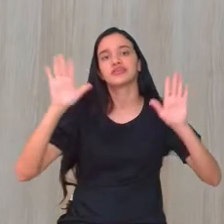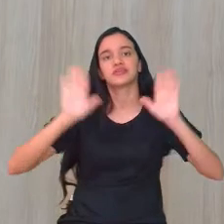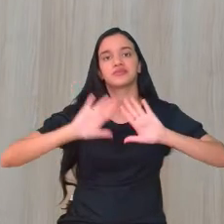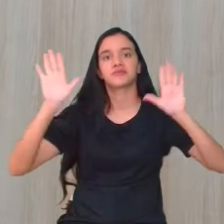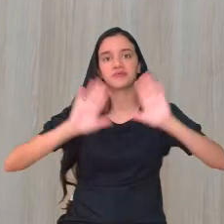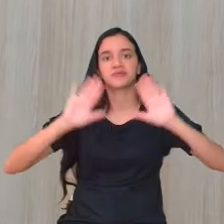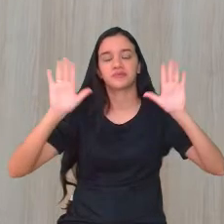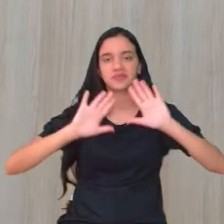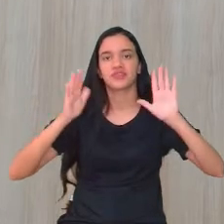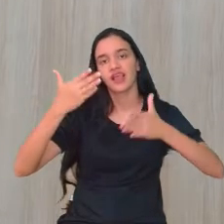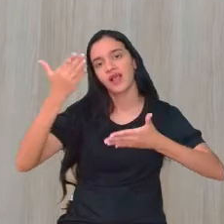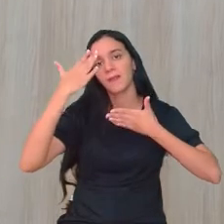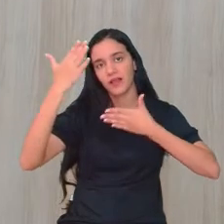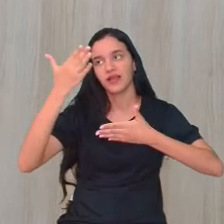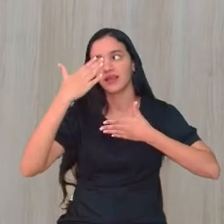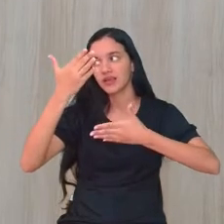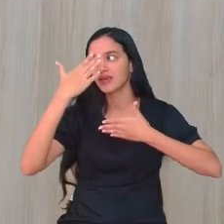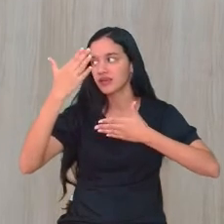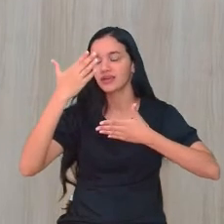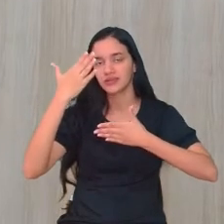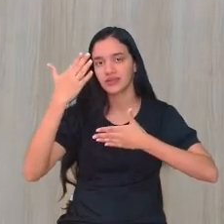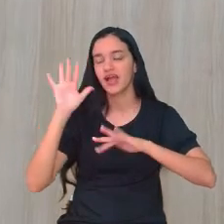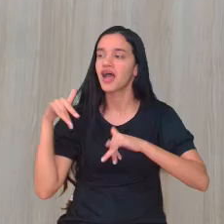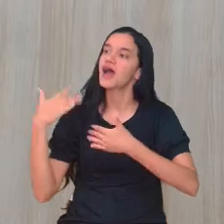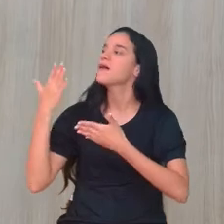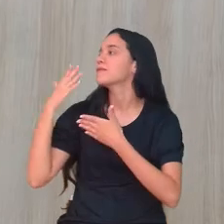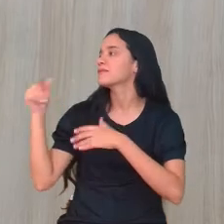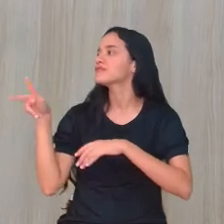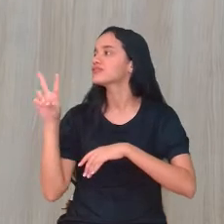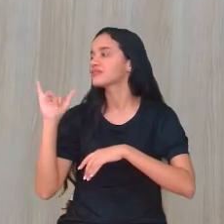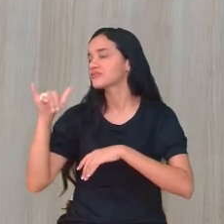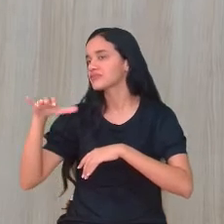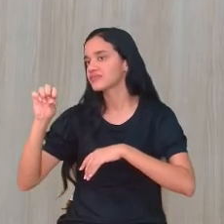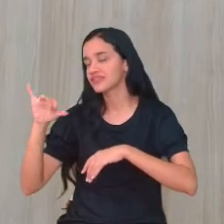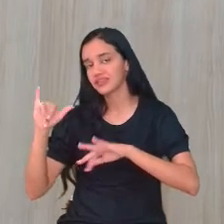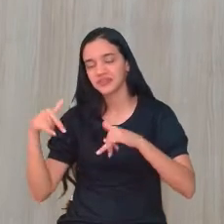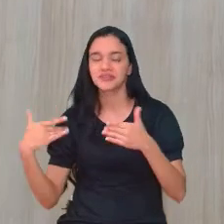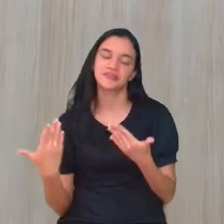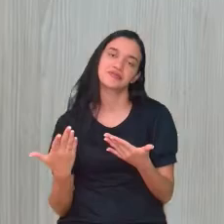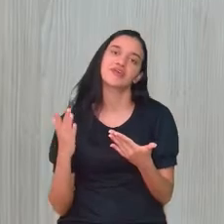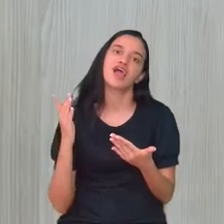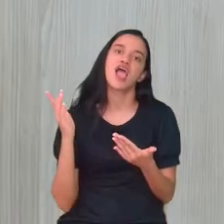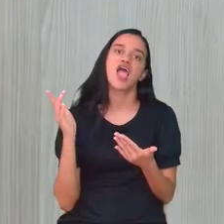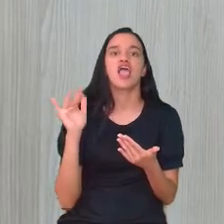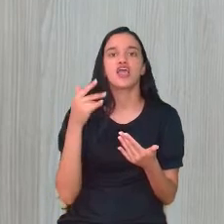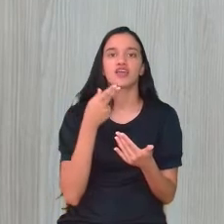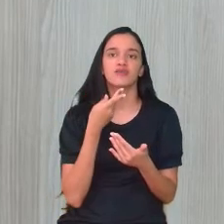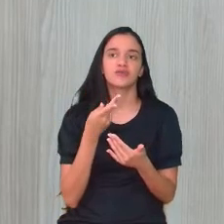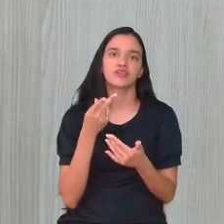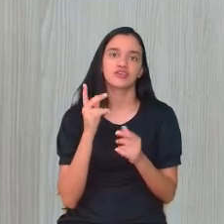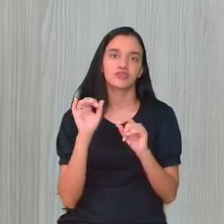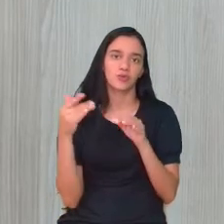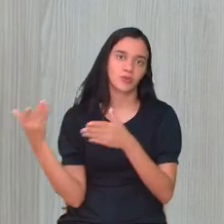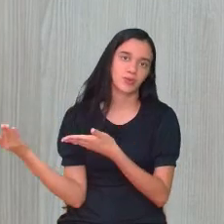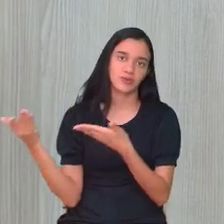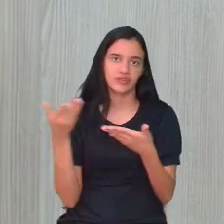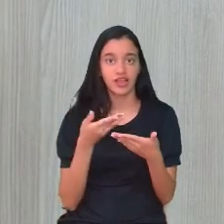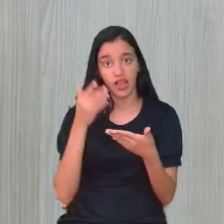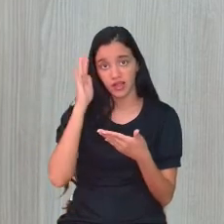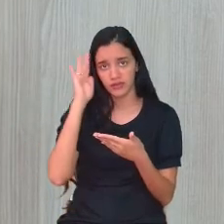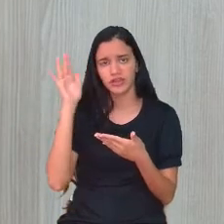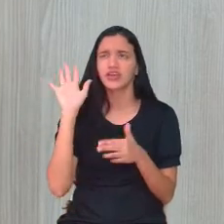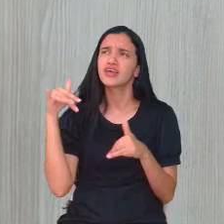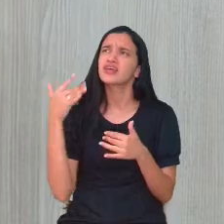despede, agradecendo a professora Vanessa. Pois é, né, gente? Eu só vou fazer aqui um convite à reflexão,